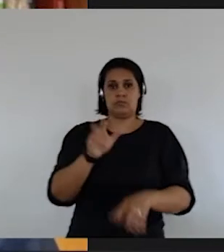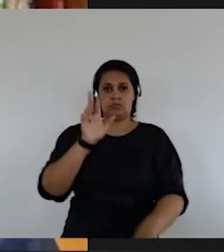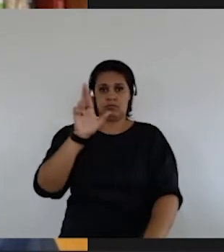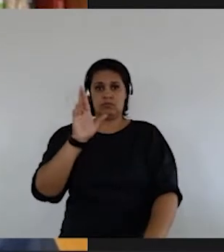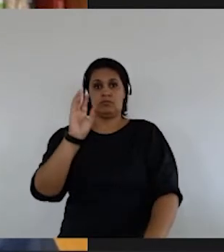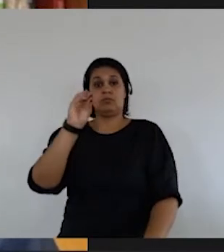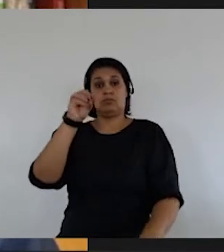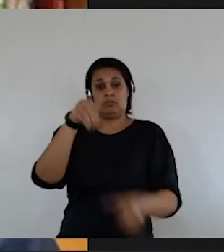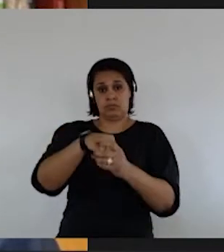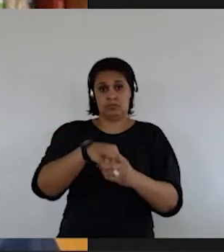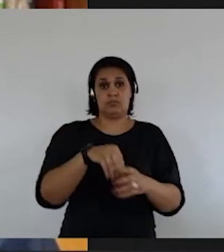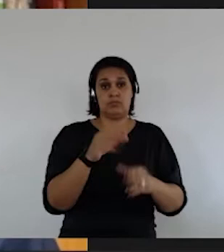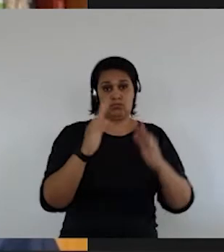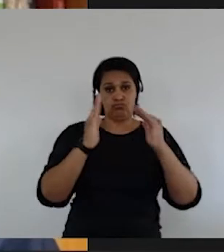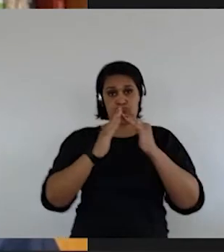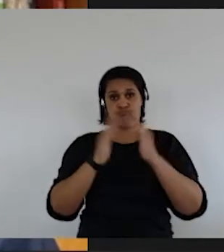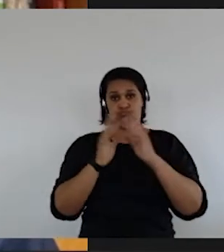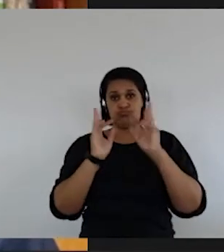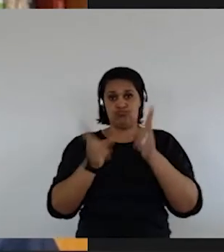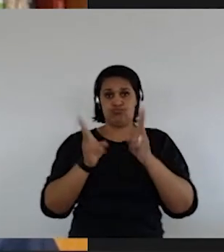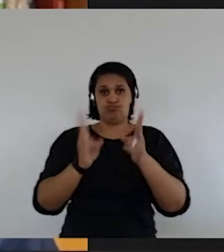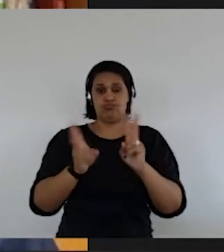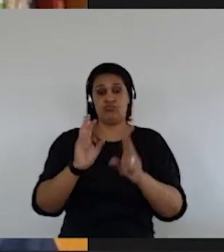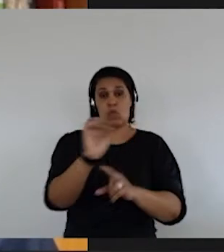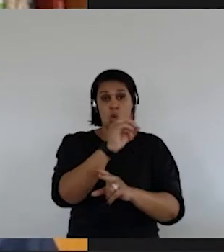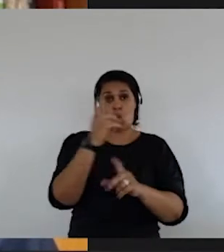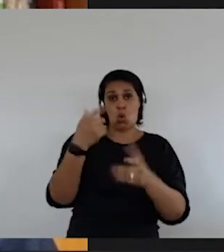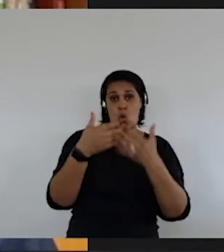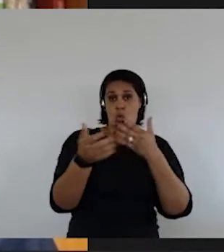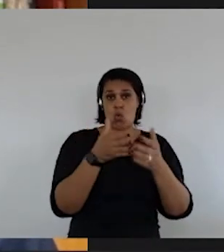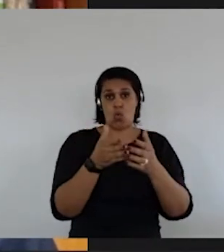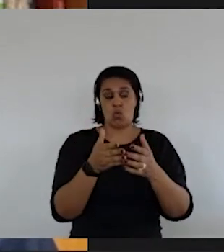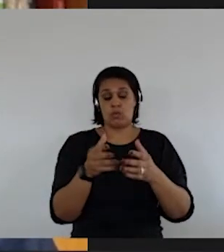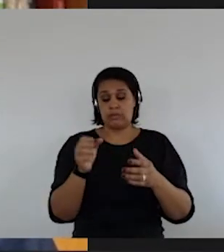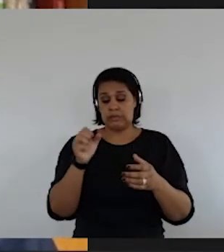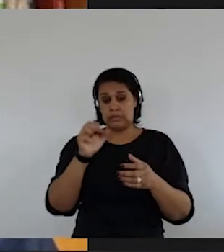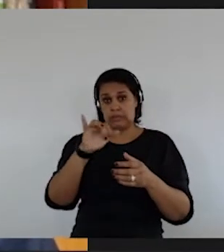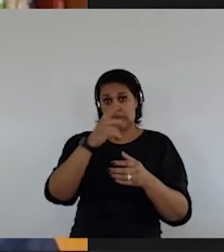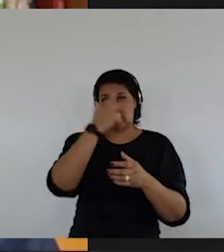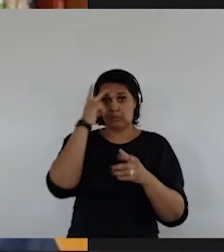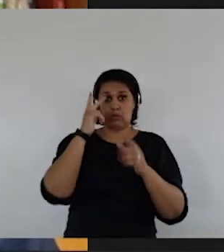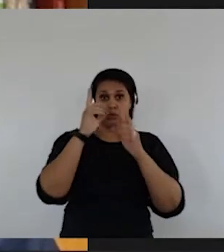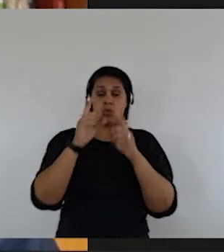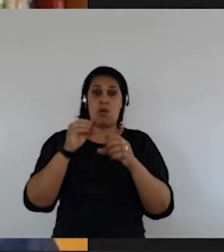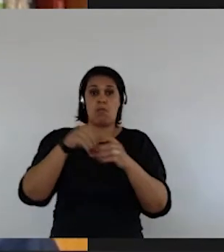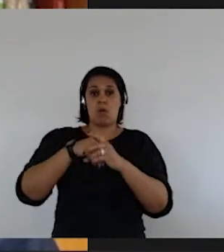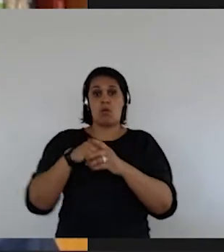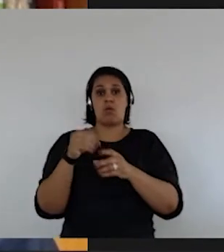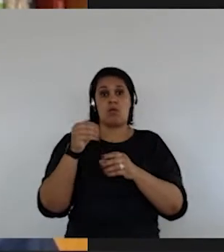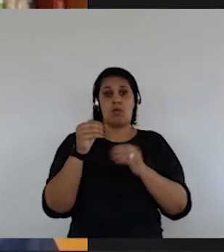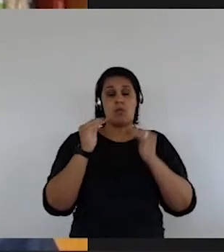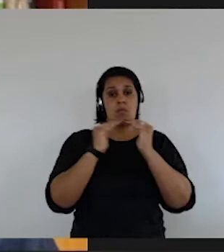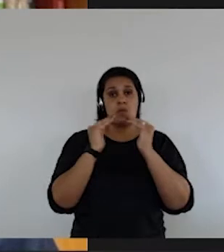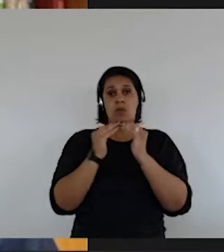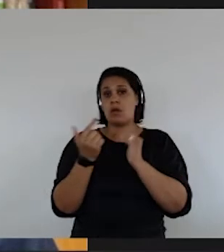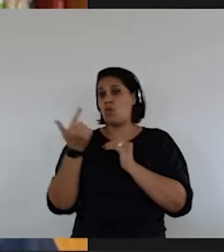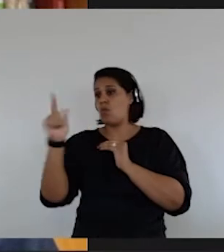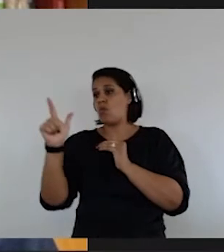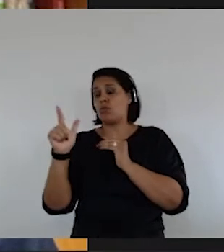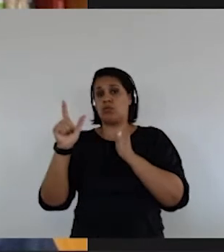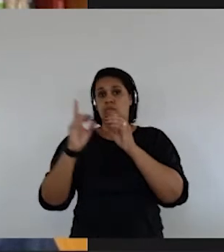comarca, seção ou subseção judiciária diversa daquela onde tramita o processo seja acolhido por meio de qualquer